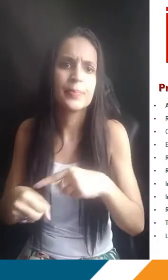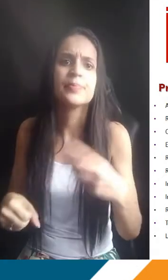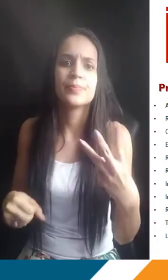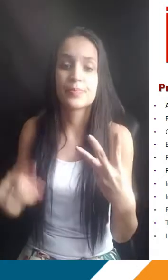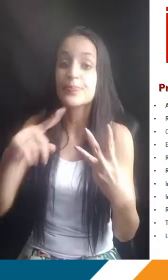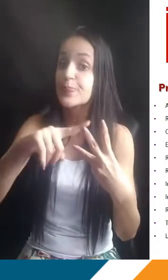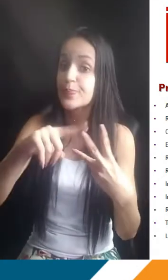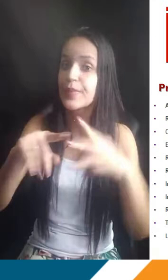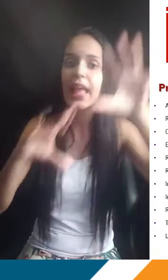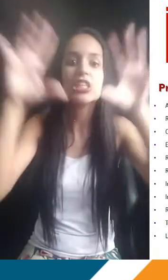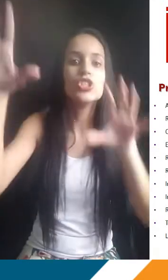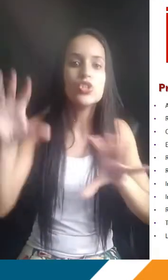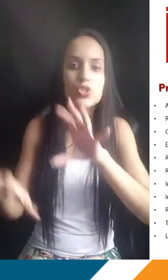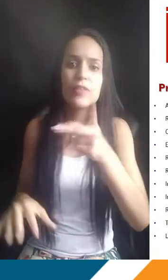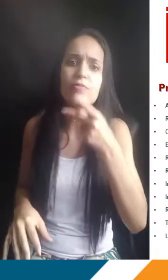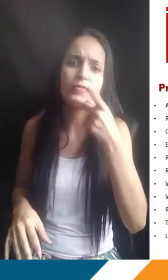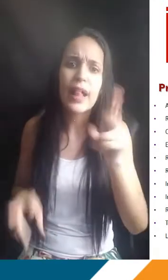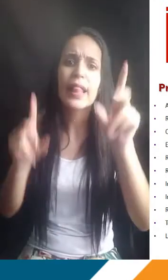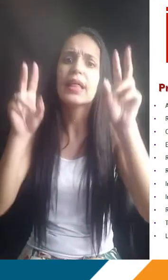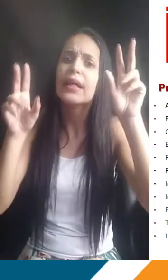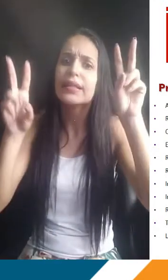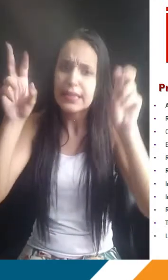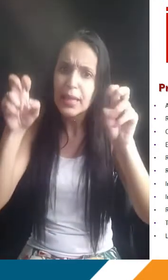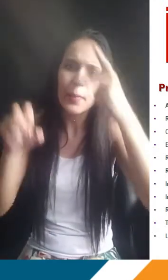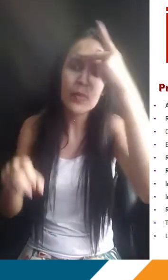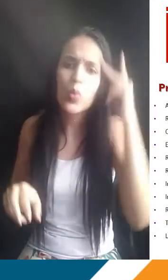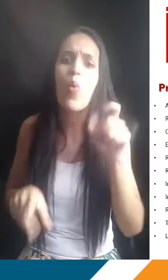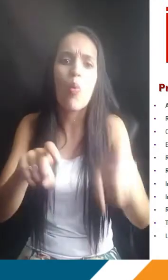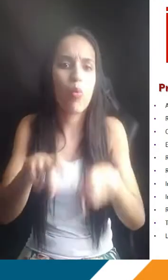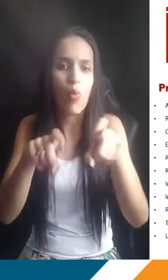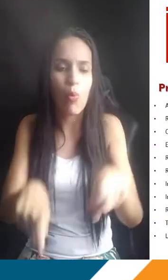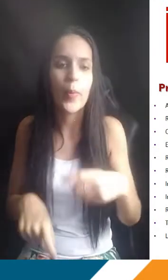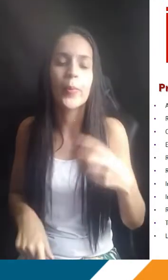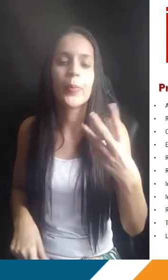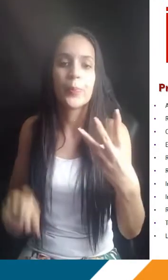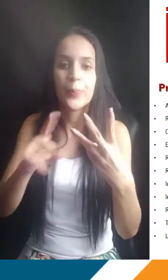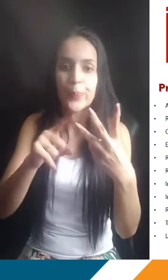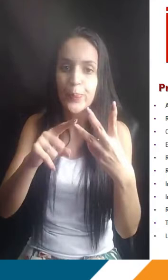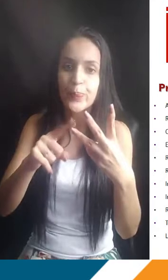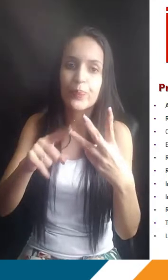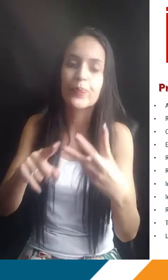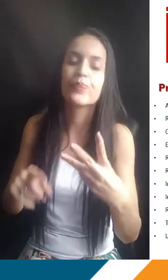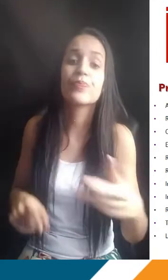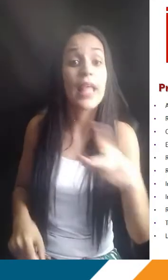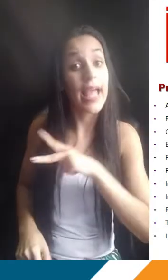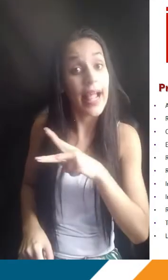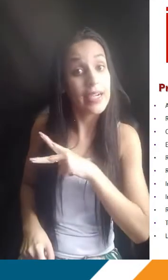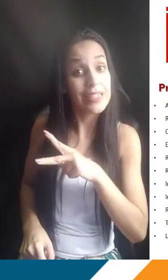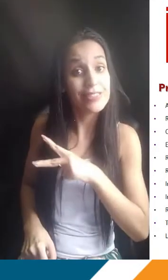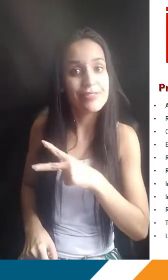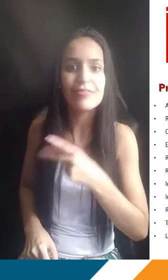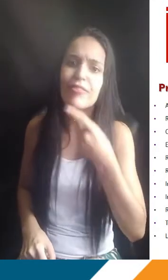campo, da vida agrária, da fala coloquial e regionalista, e também a prosa intimista, que vai explorar a